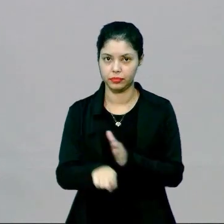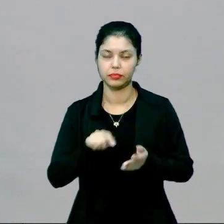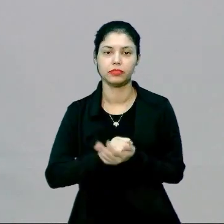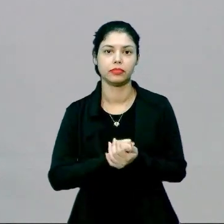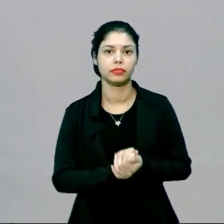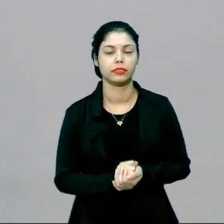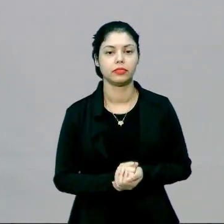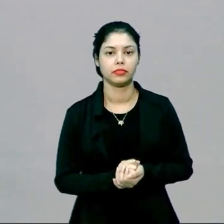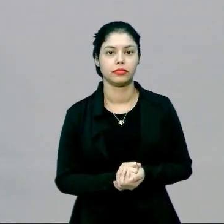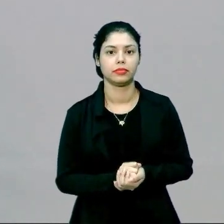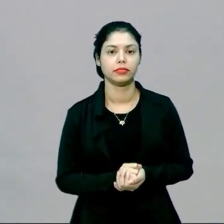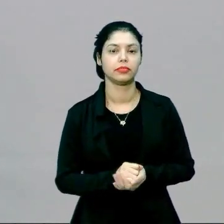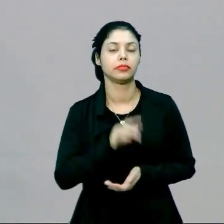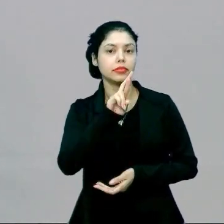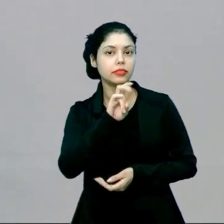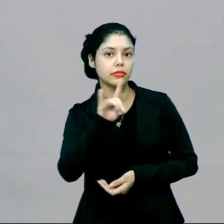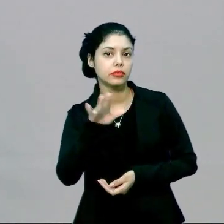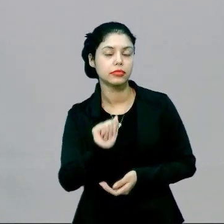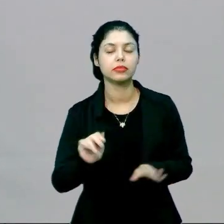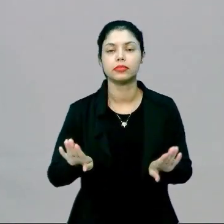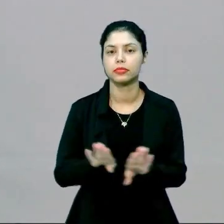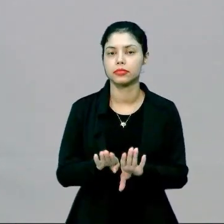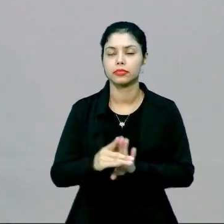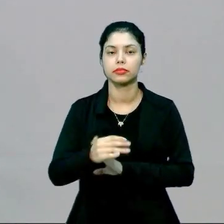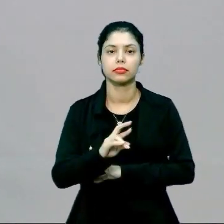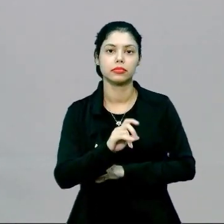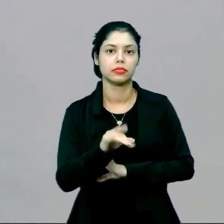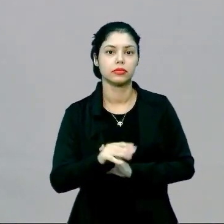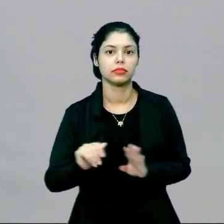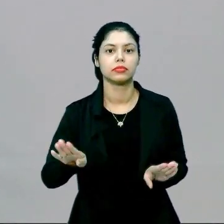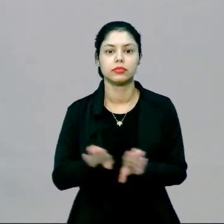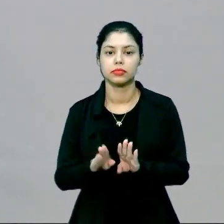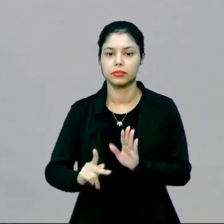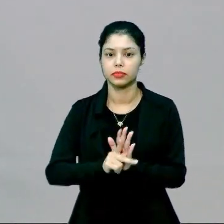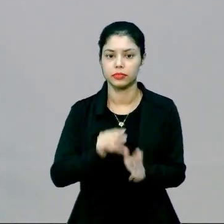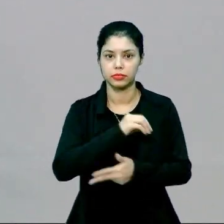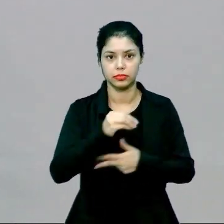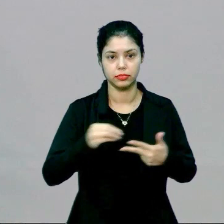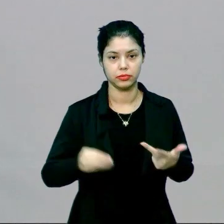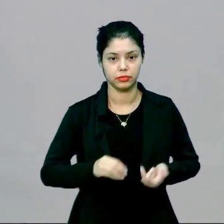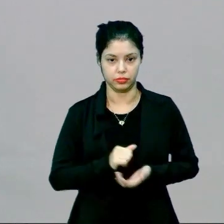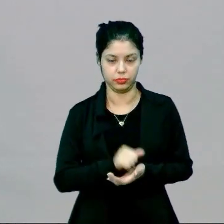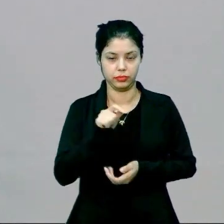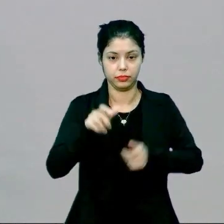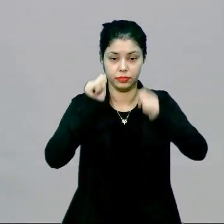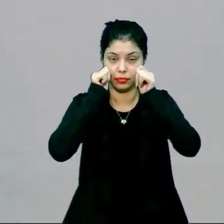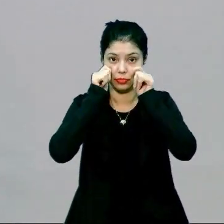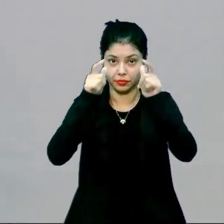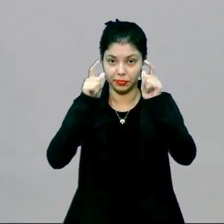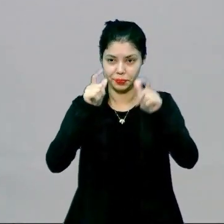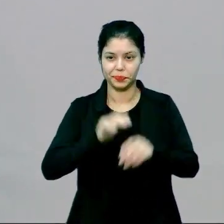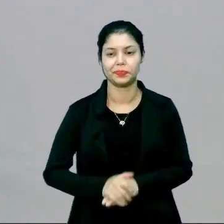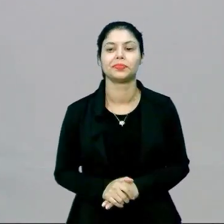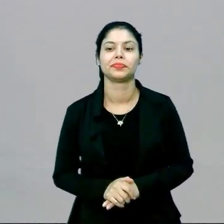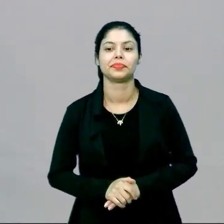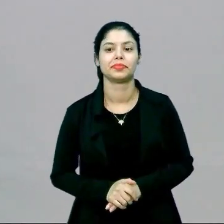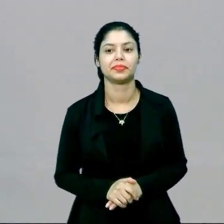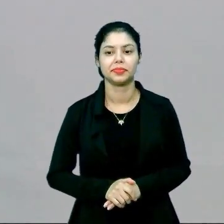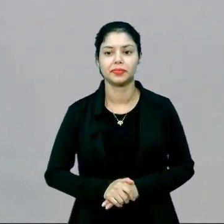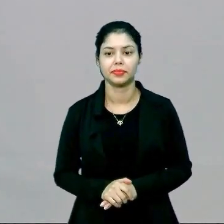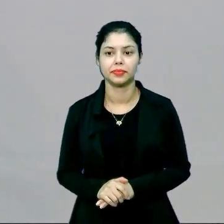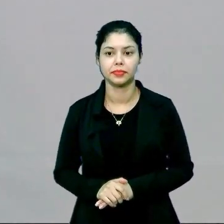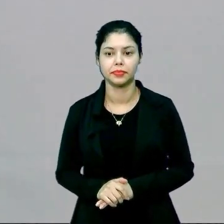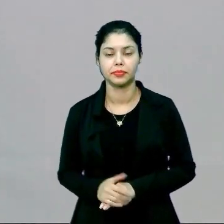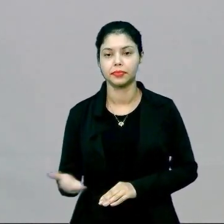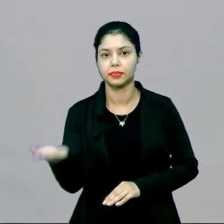questões relacionadas à razão e proporção que caíram no Enem e você tem que estar afiado para essas